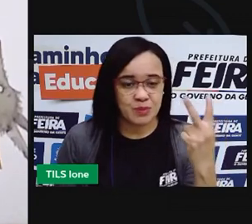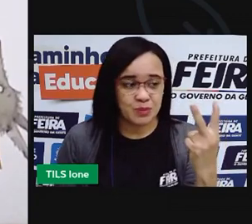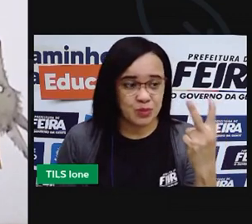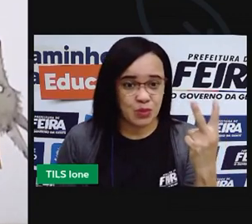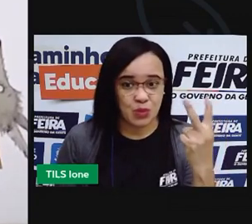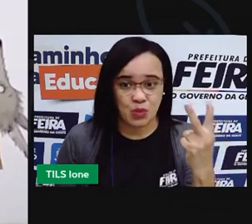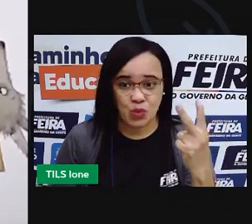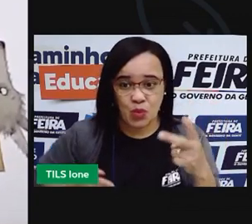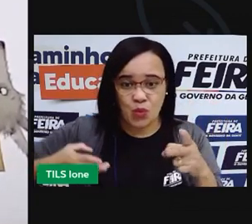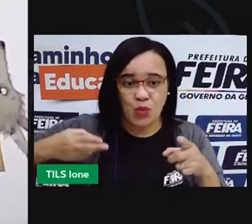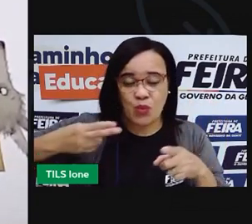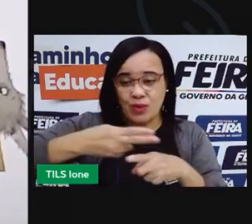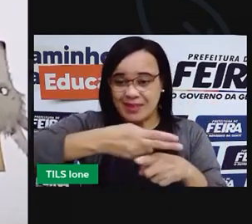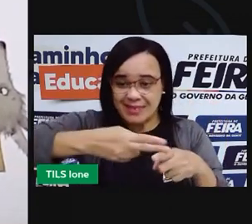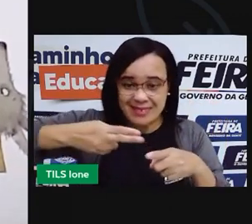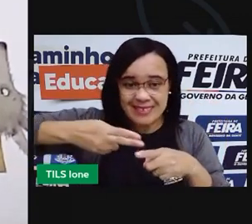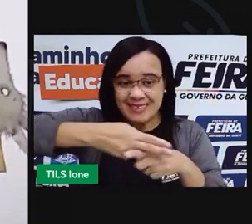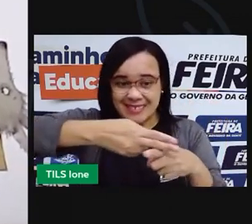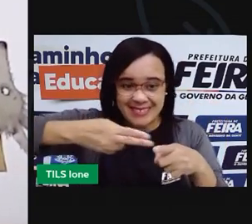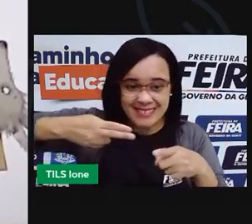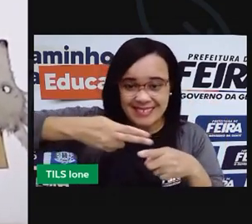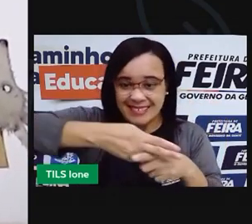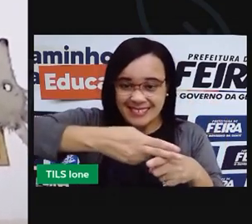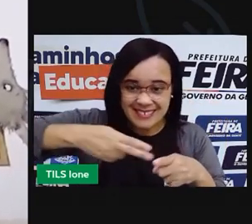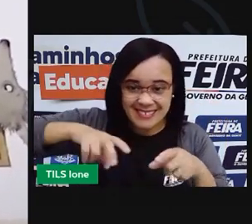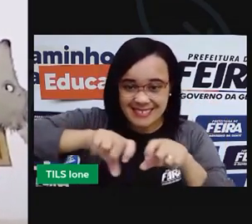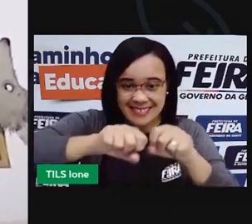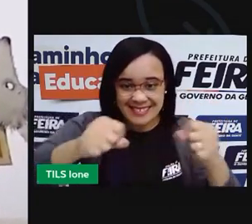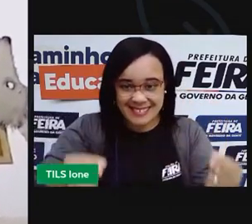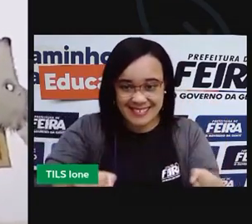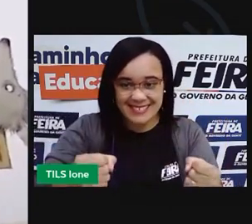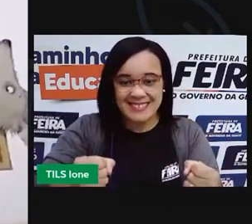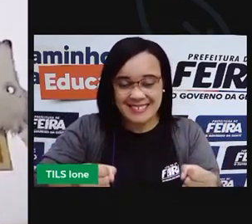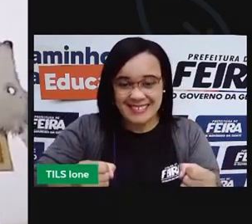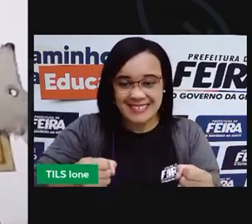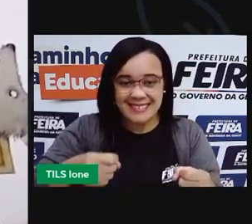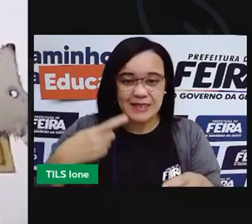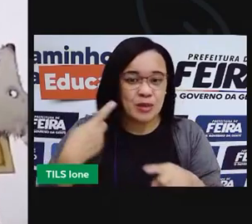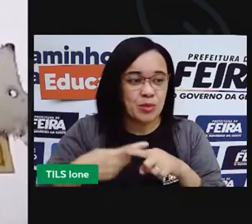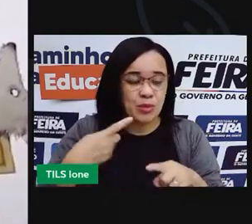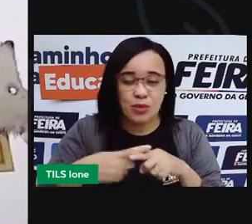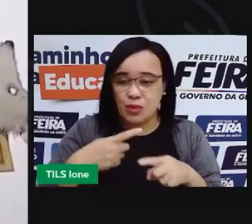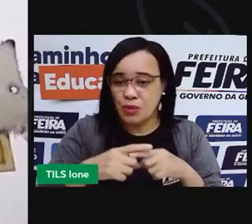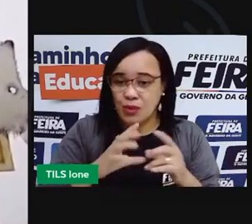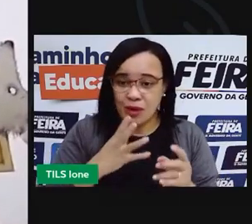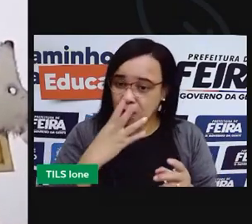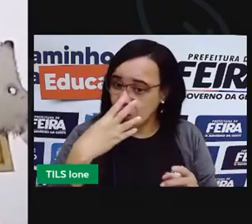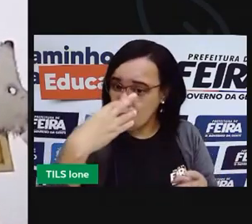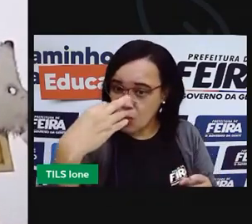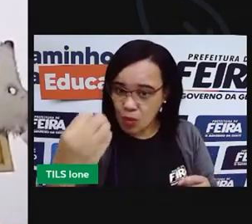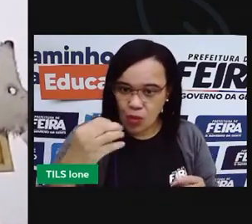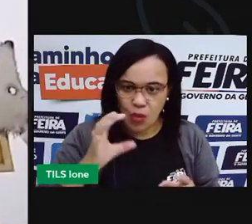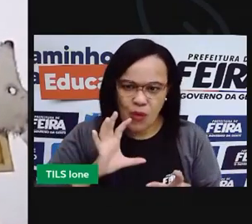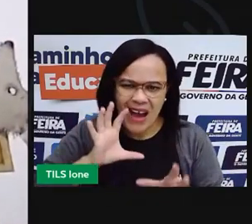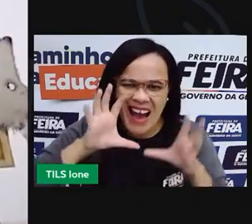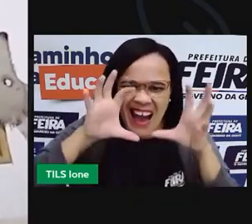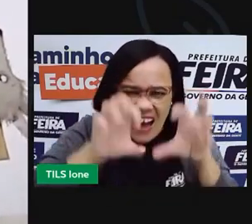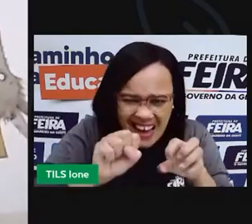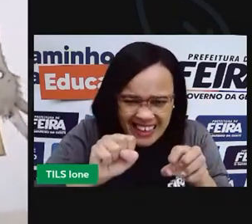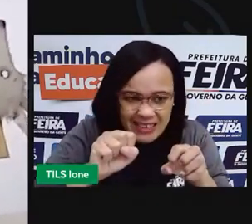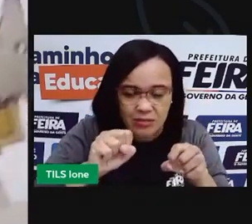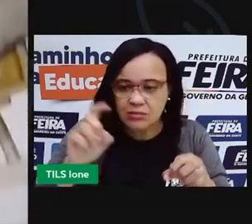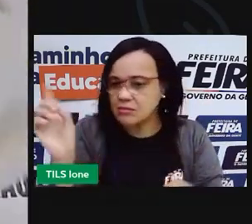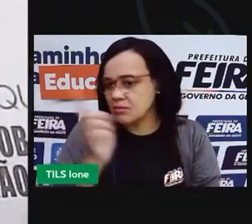Até mesmo em dois nós podemos serrá-lo, porque o lobo não morde.